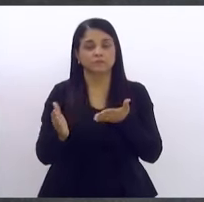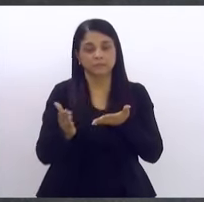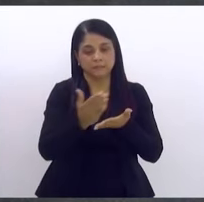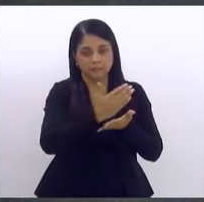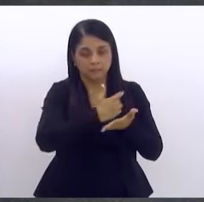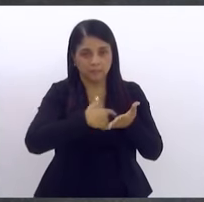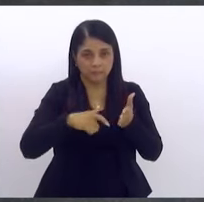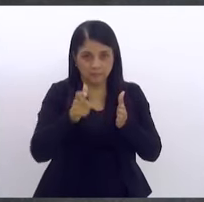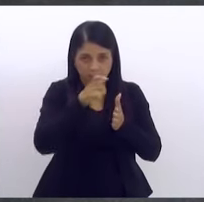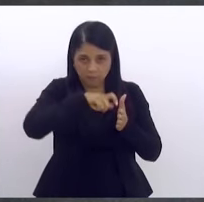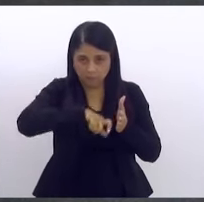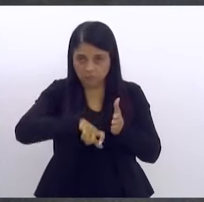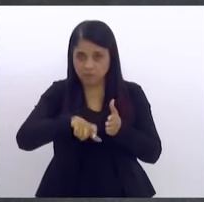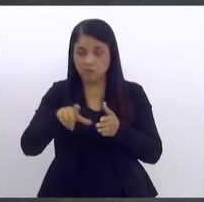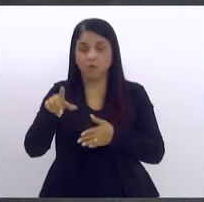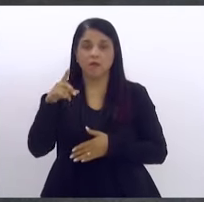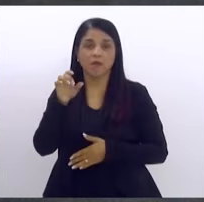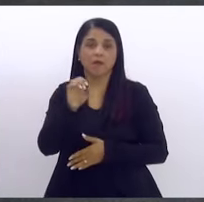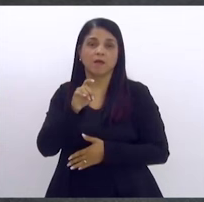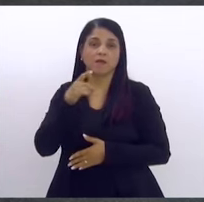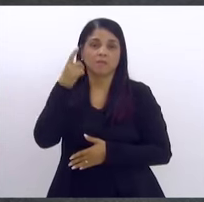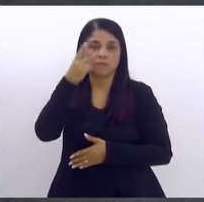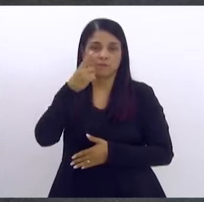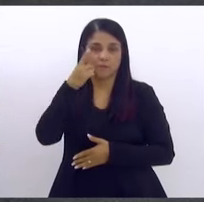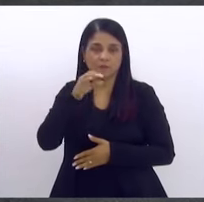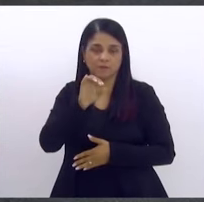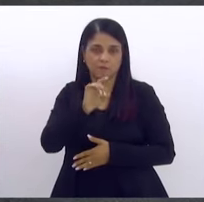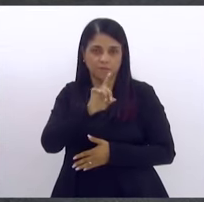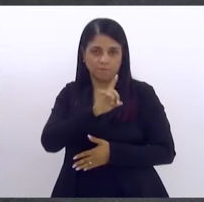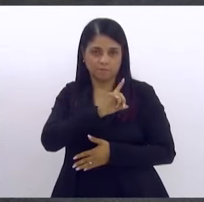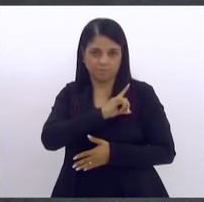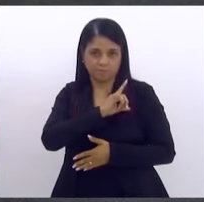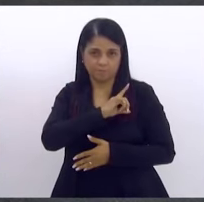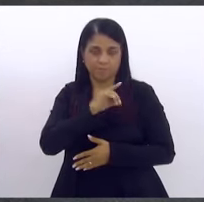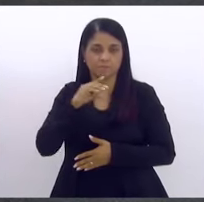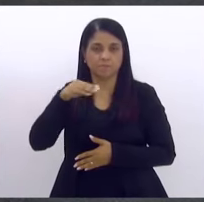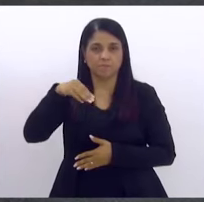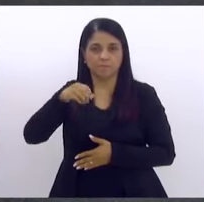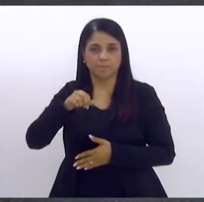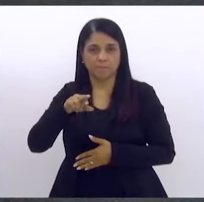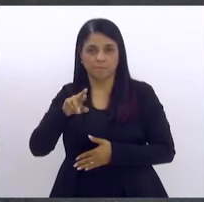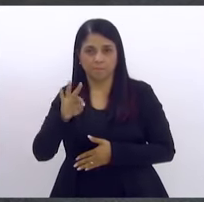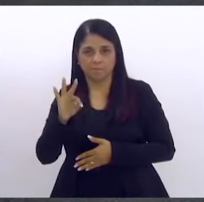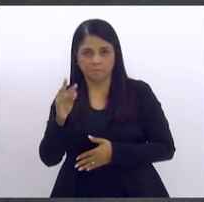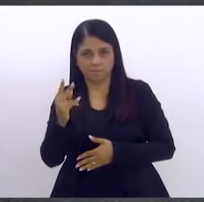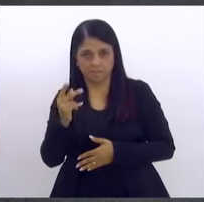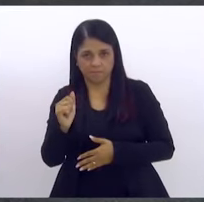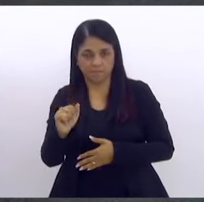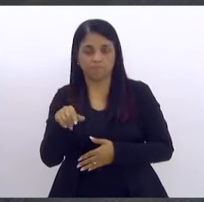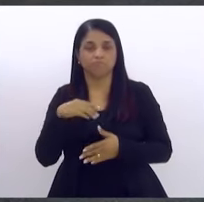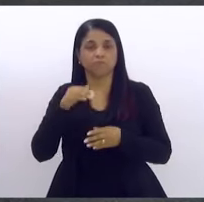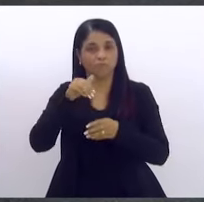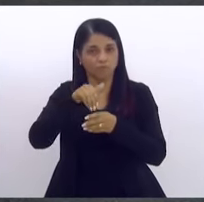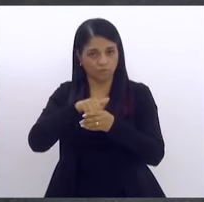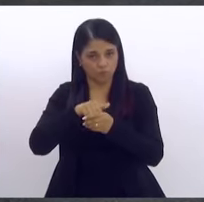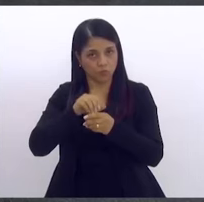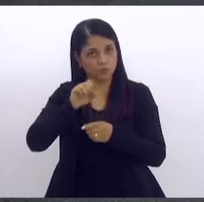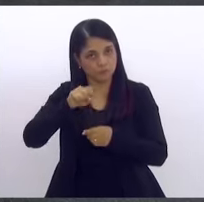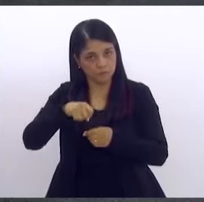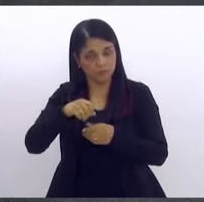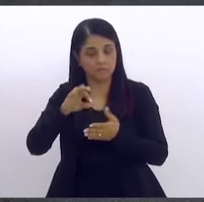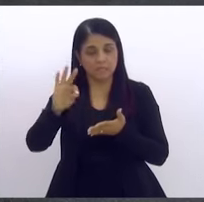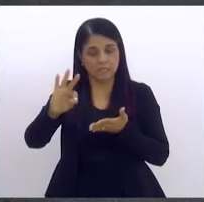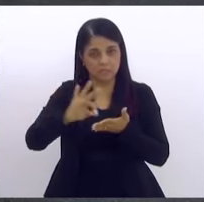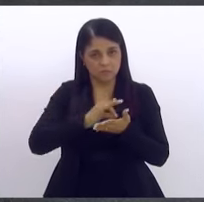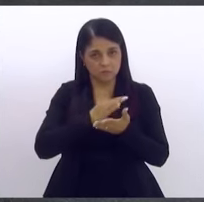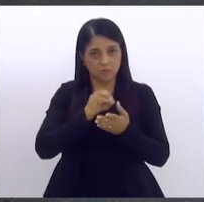Rocha, era da comissão, foi uma das que votou favorável e assinou o